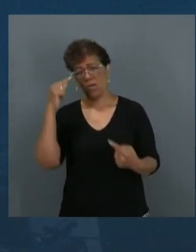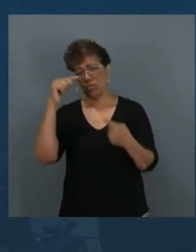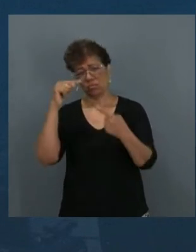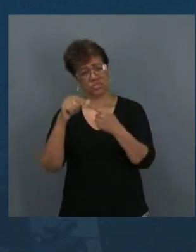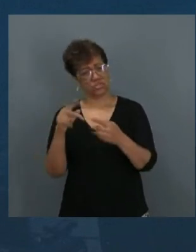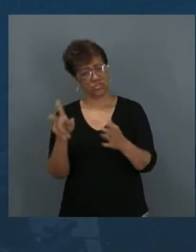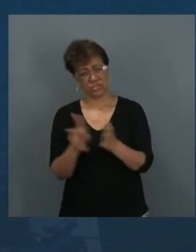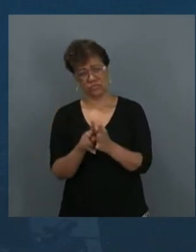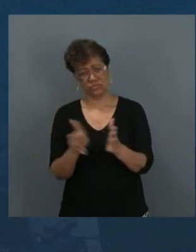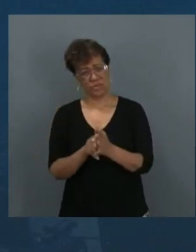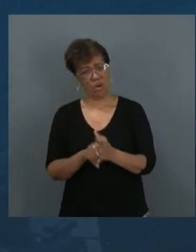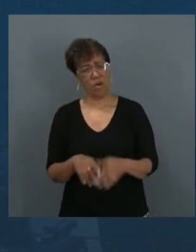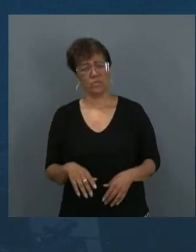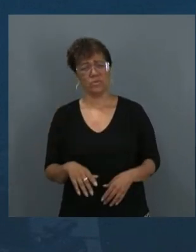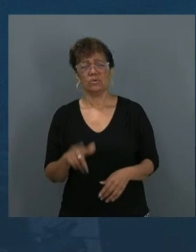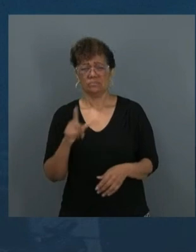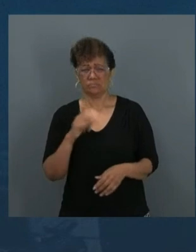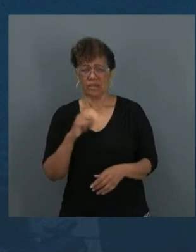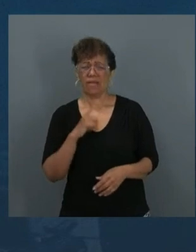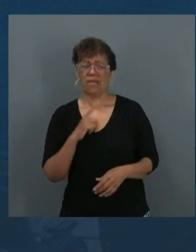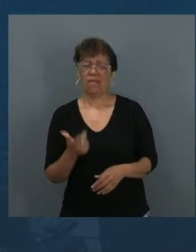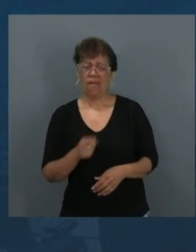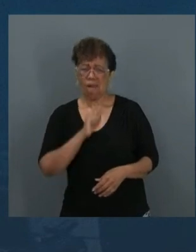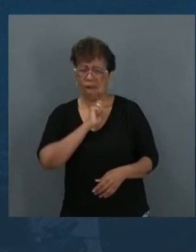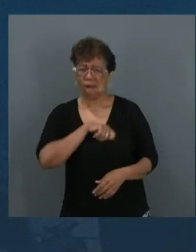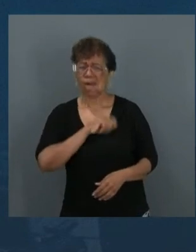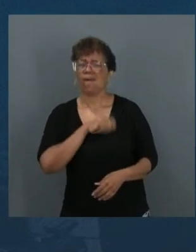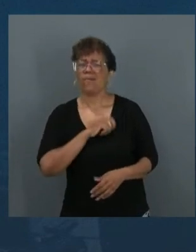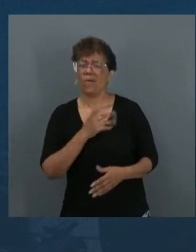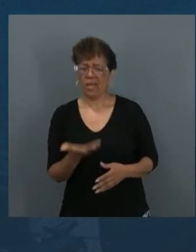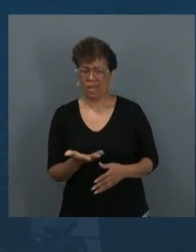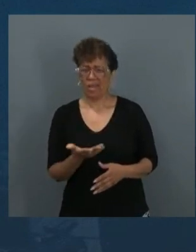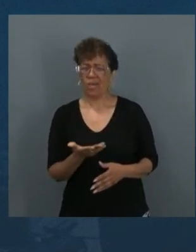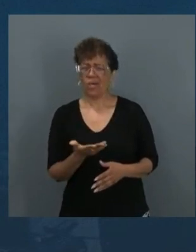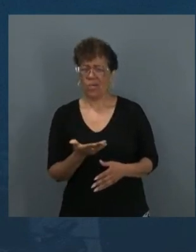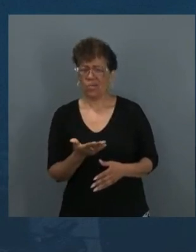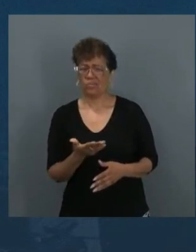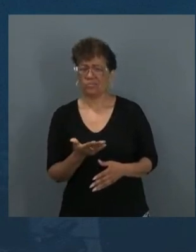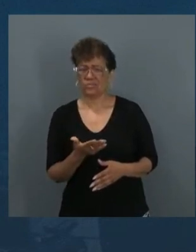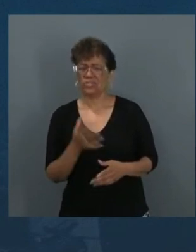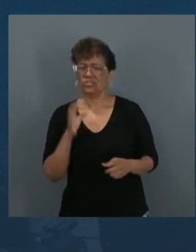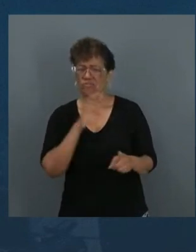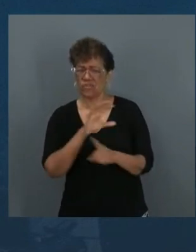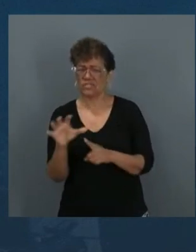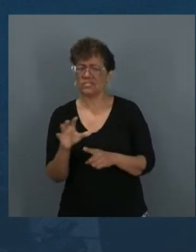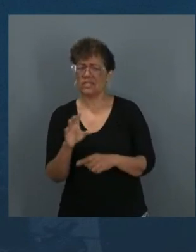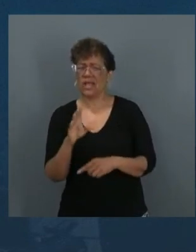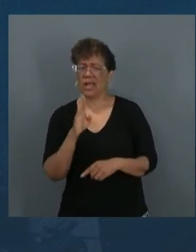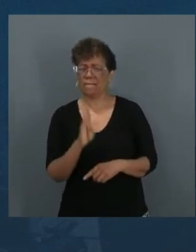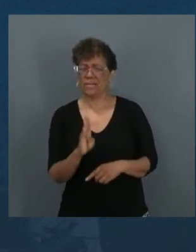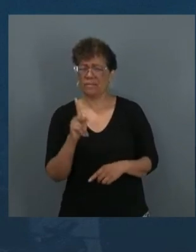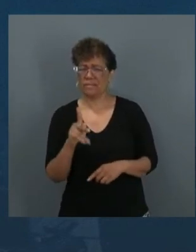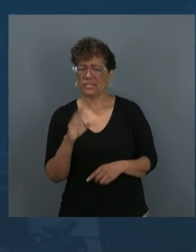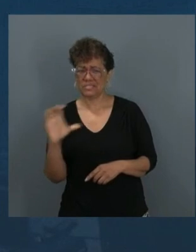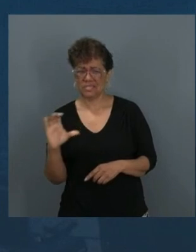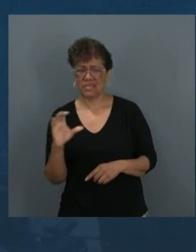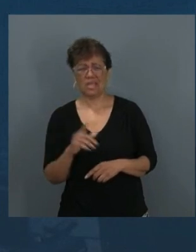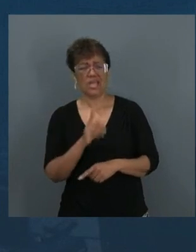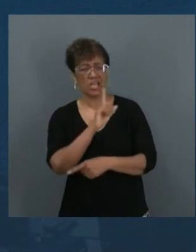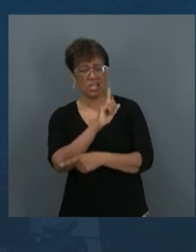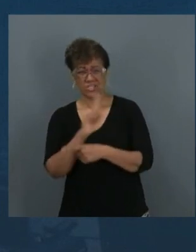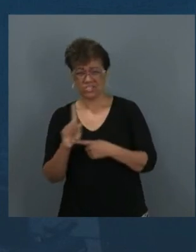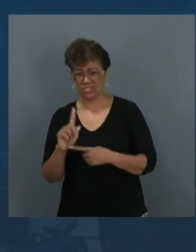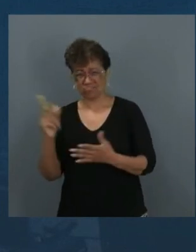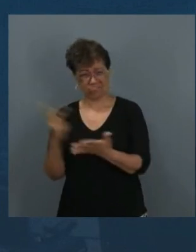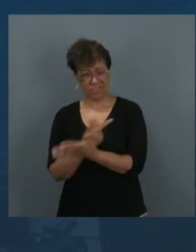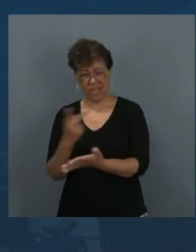pacote que chega a ser cruel, que precisa mexer no BPC. Isso é uma visão de gestão deturpada, porque